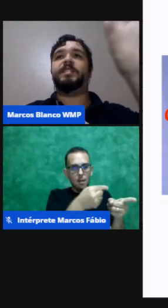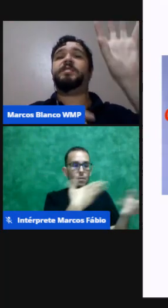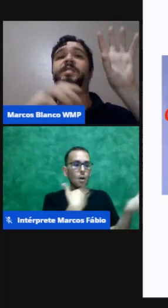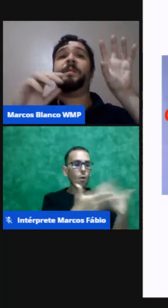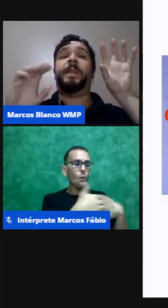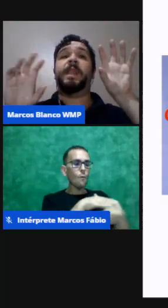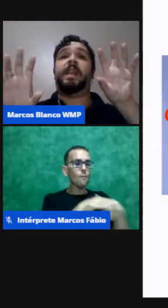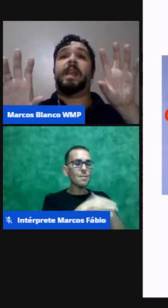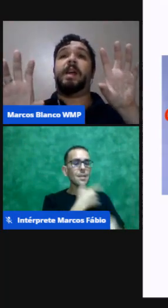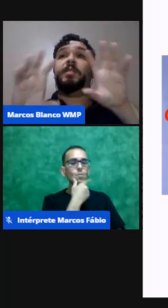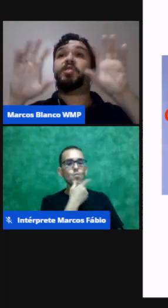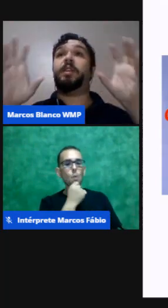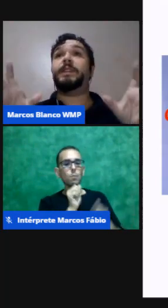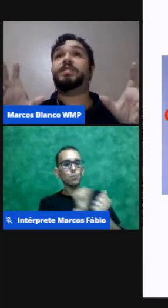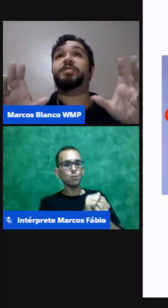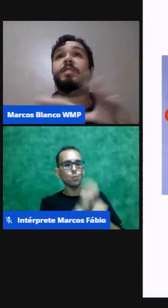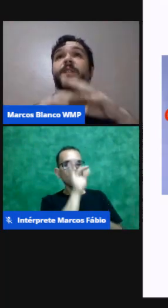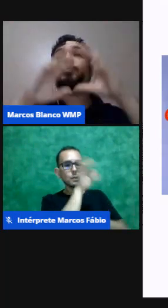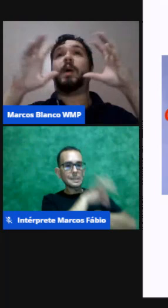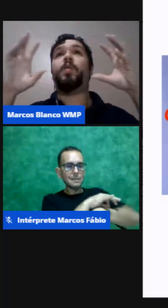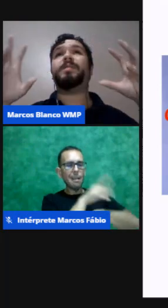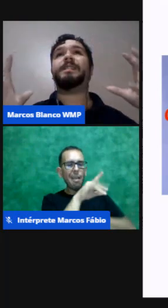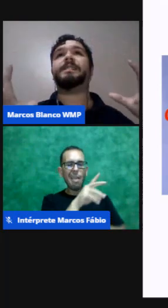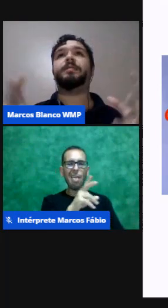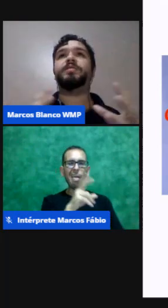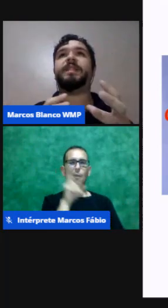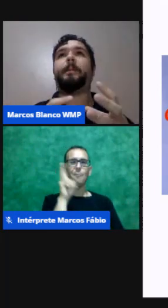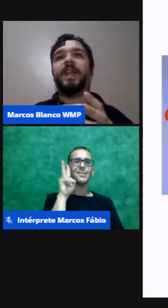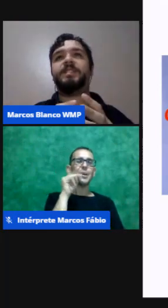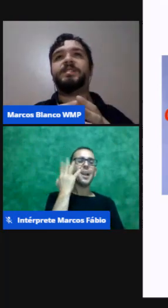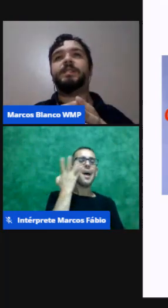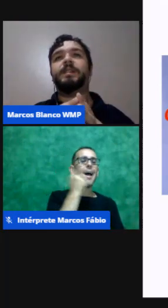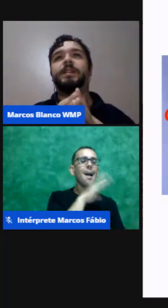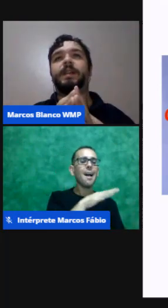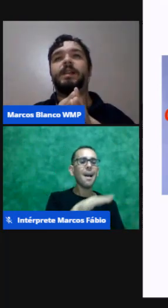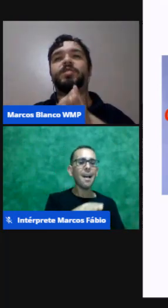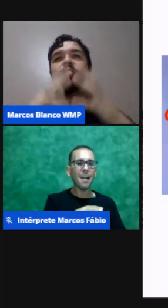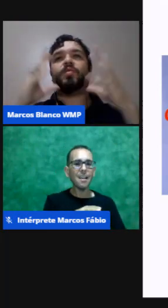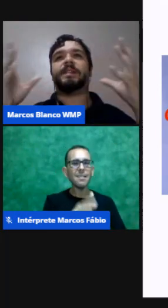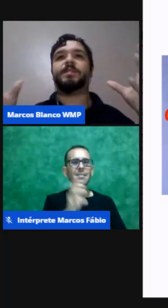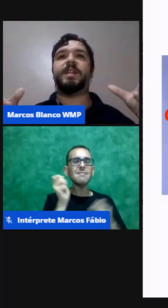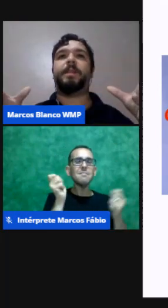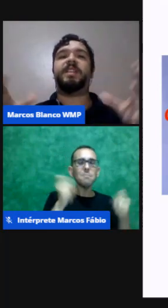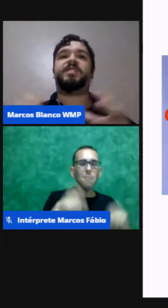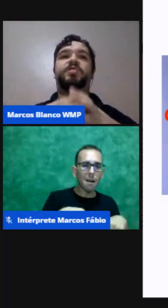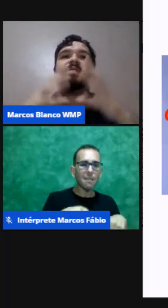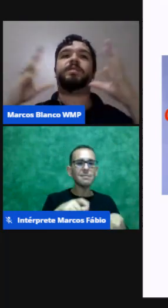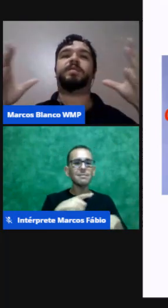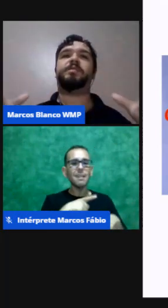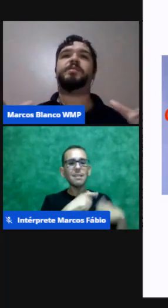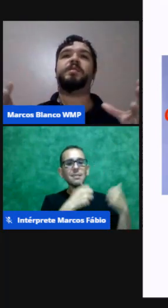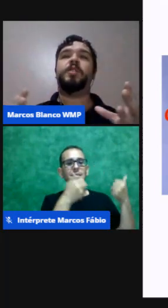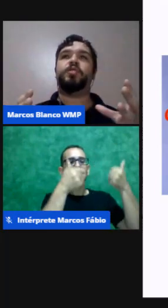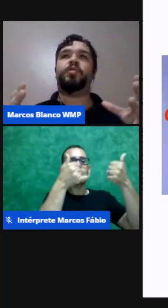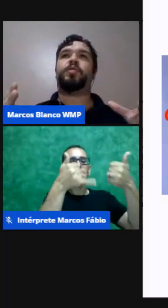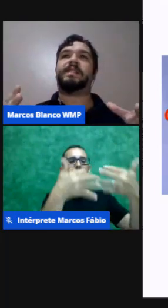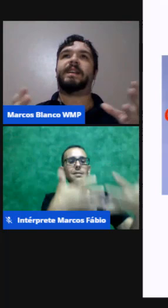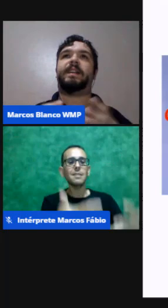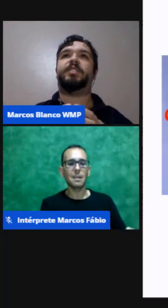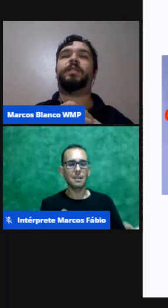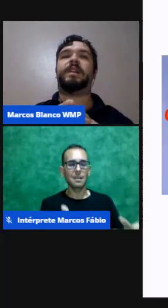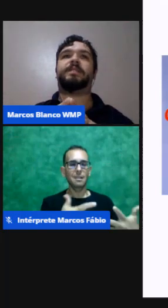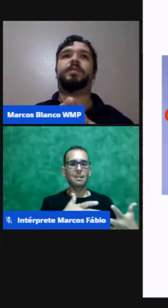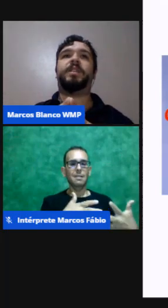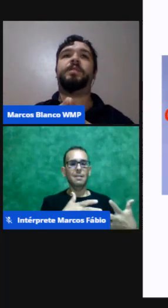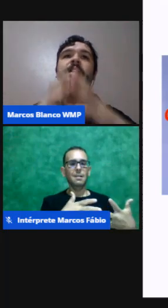com a exegite. É uma história infantil que veio de uma contação de tapete, né? História de contação de tapete que a gente conseguiu,